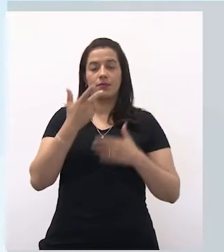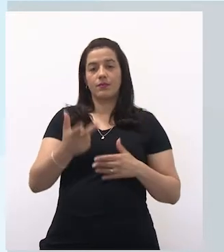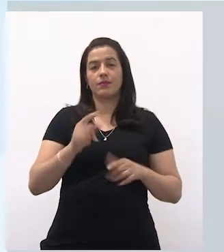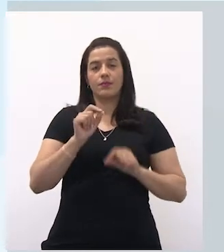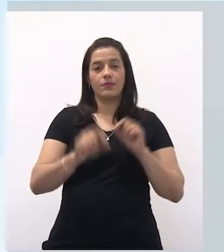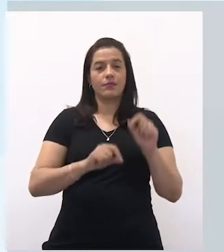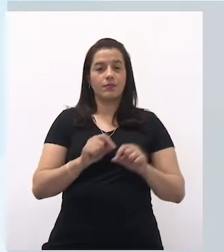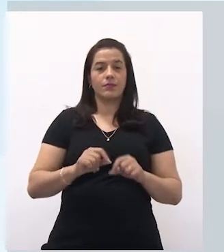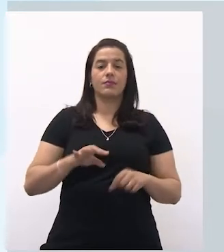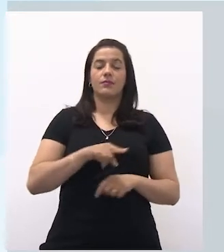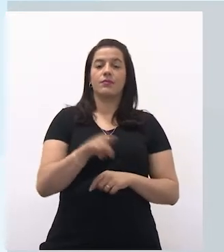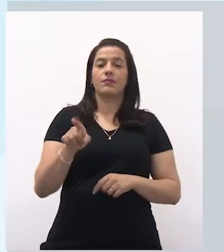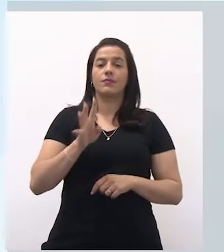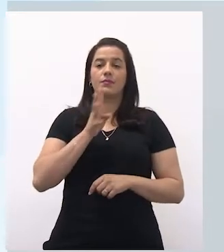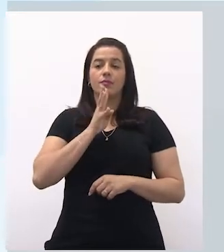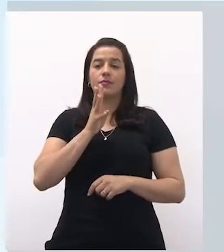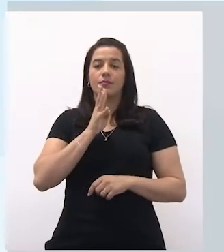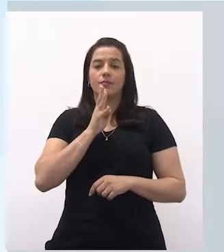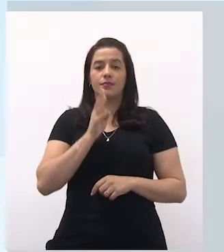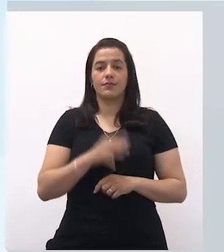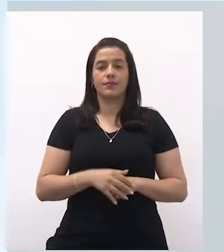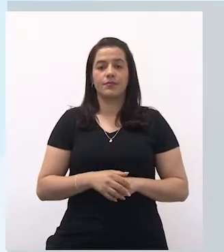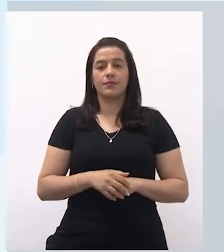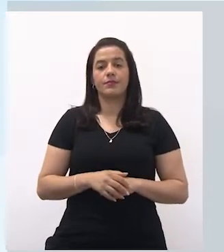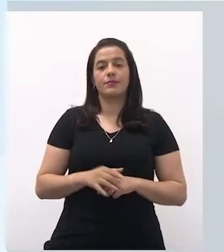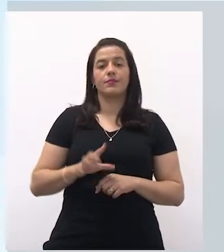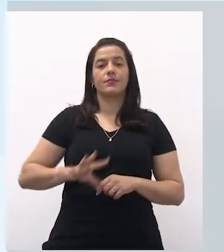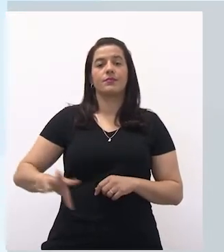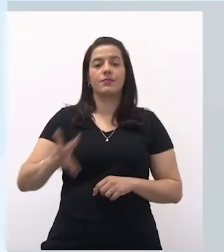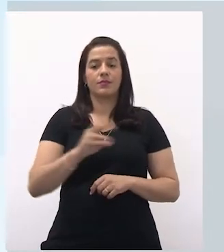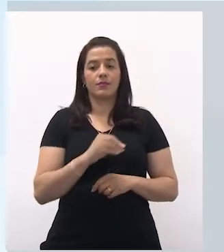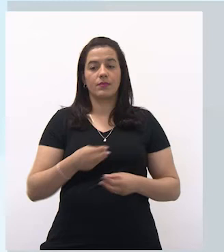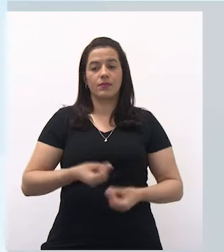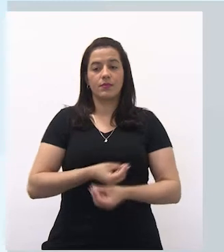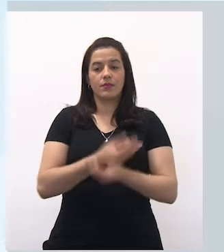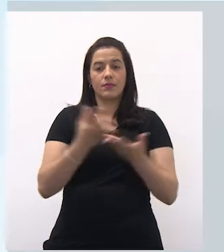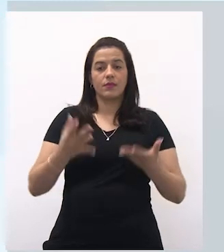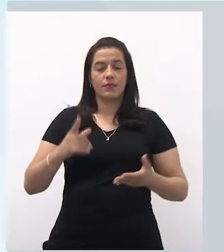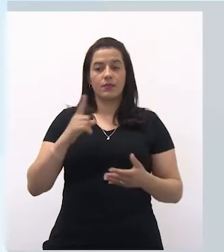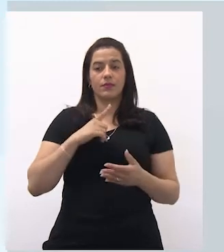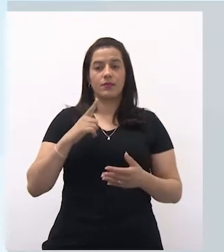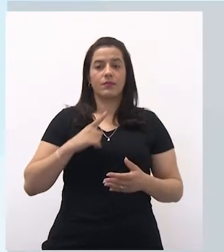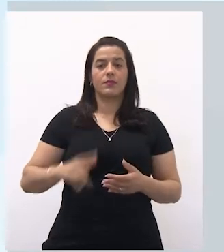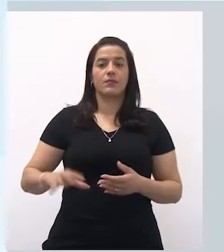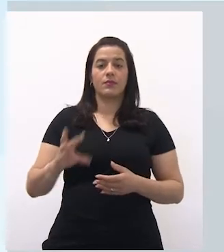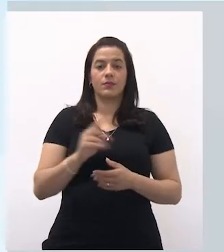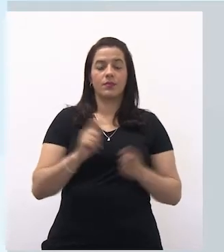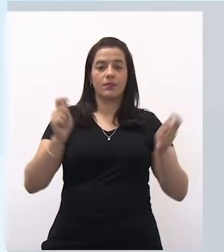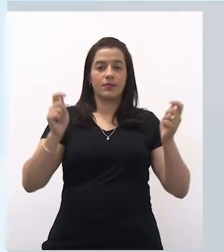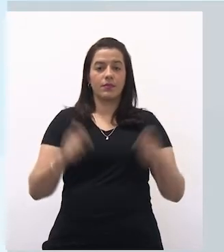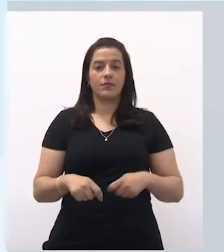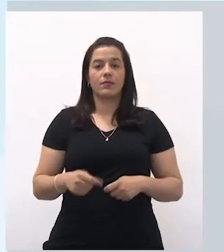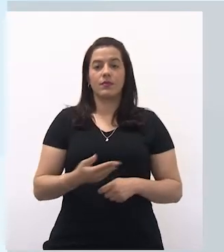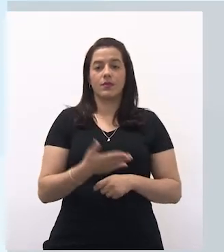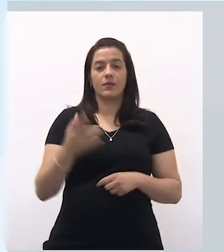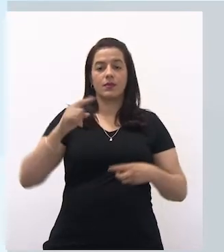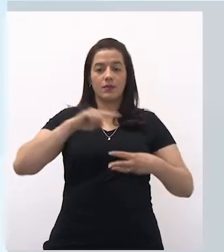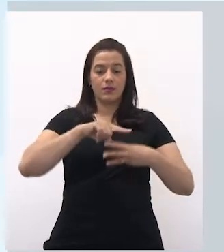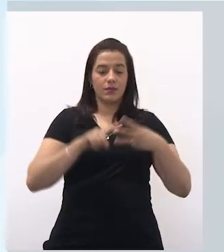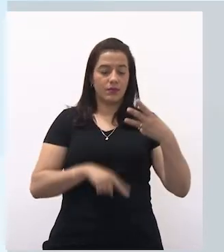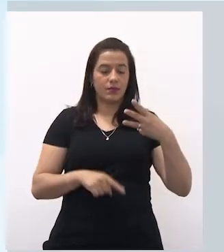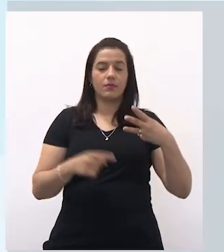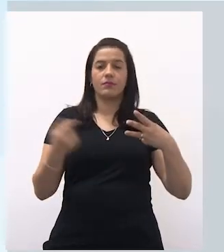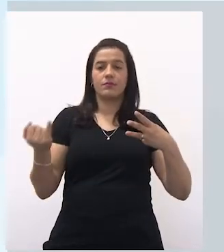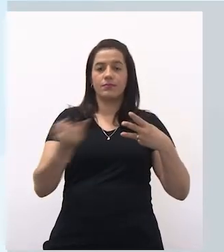conhecimento, né? Então, Bloom, ao lançar mão dessa taxonomia, ele criou taxonomia de